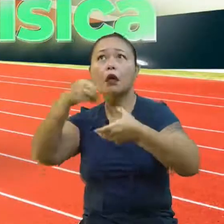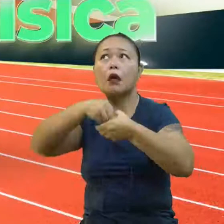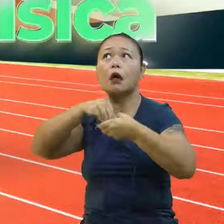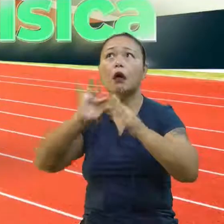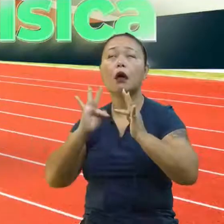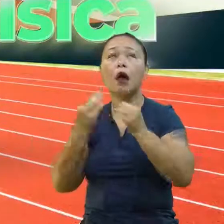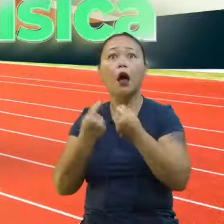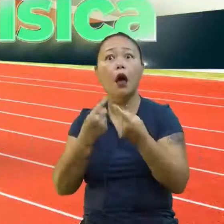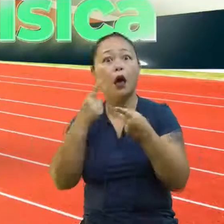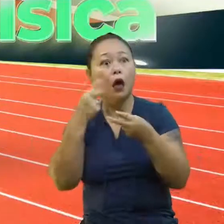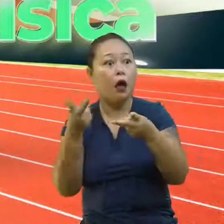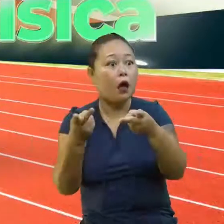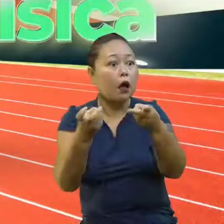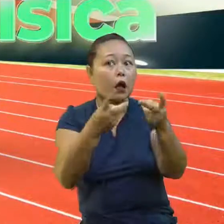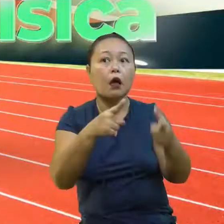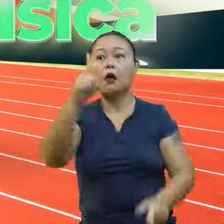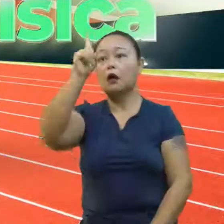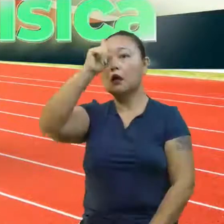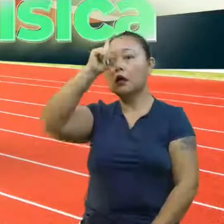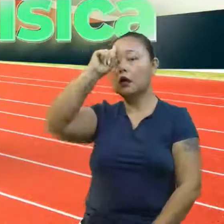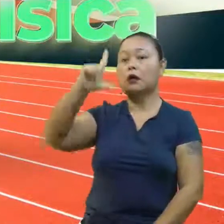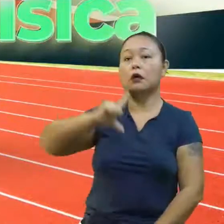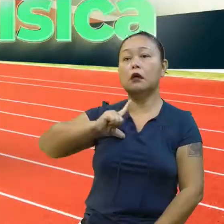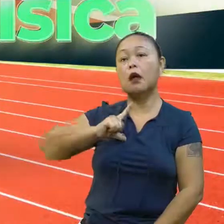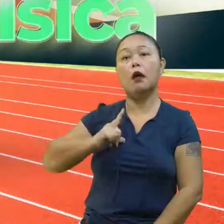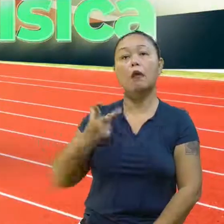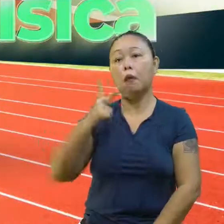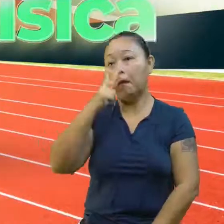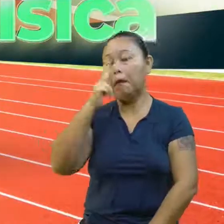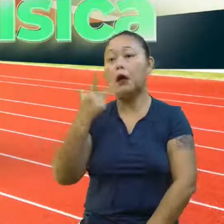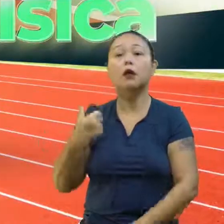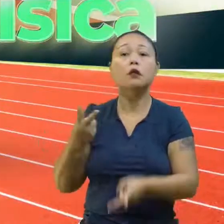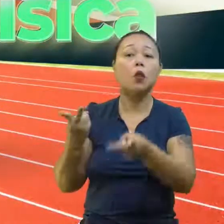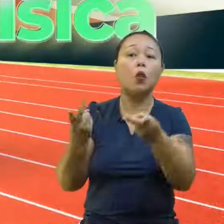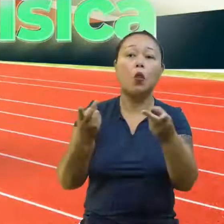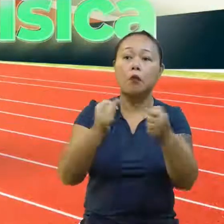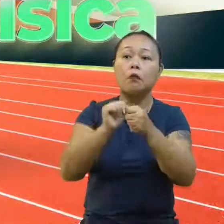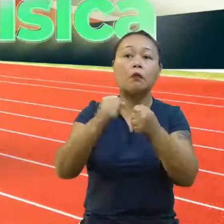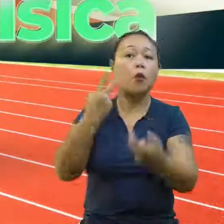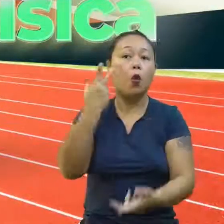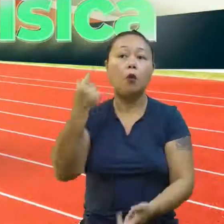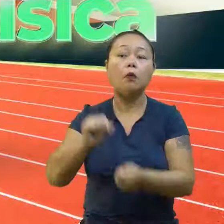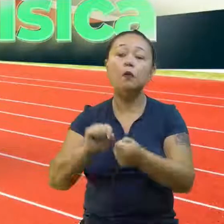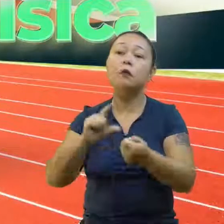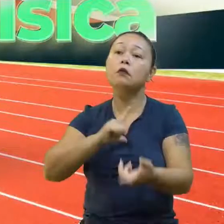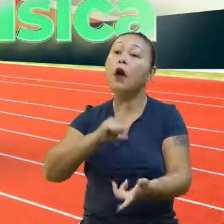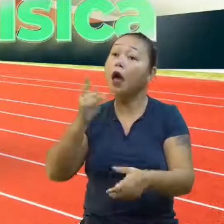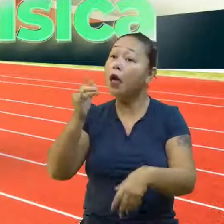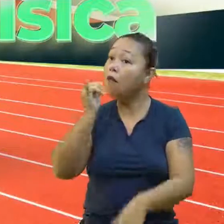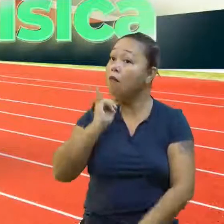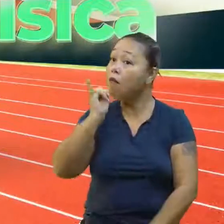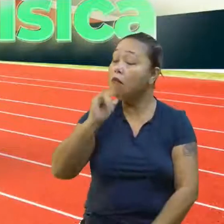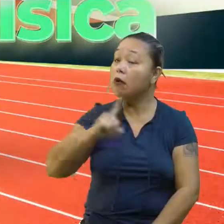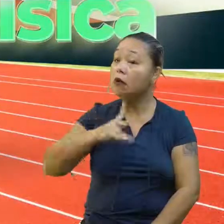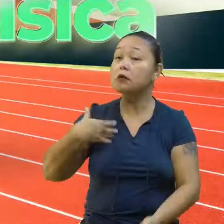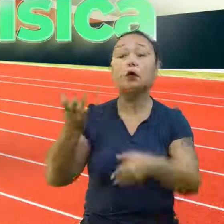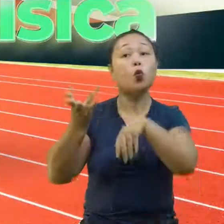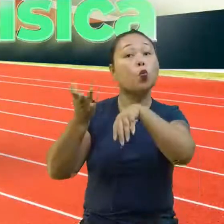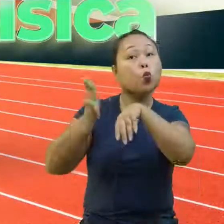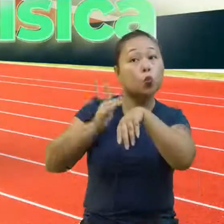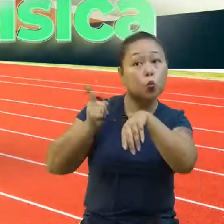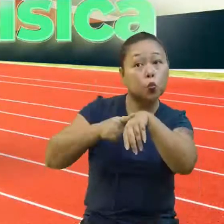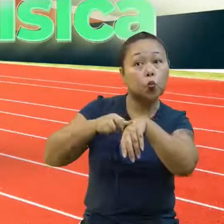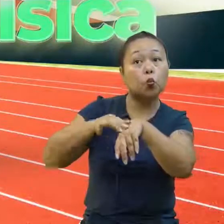cotidiano. Esses são exemplos de doenças crônico-degenerativas. E aí a gente está entendendo como que isso